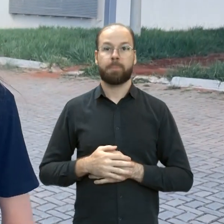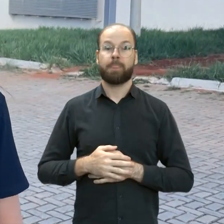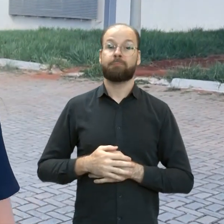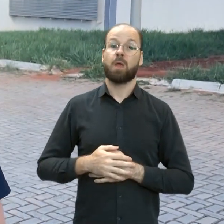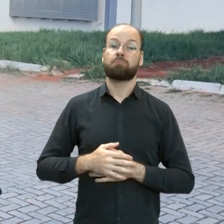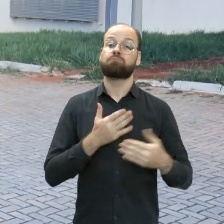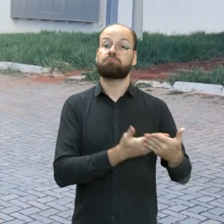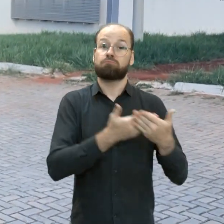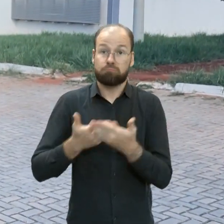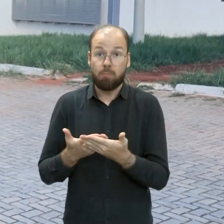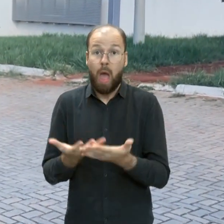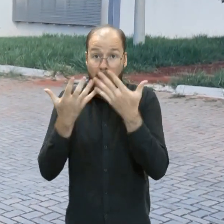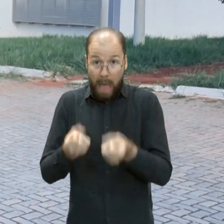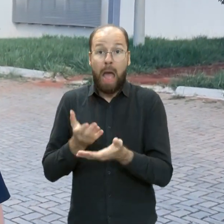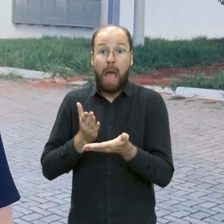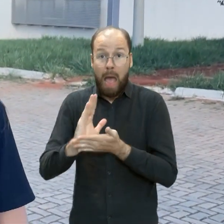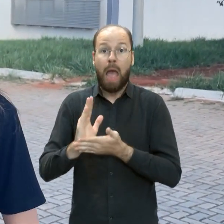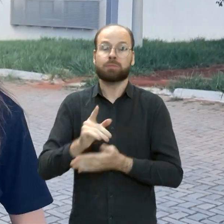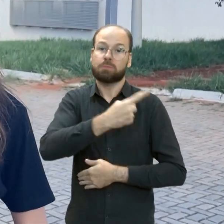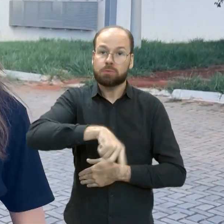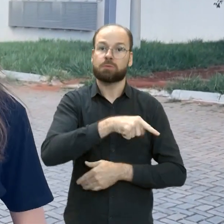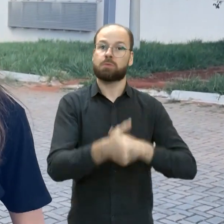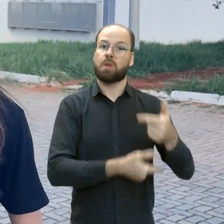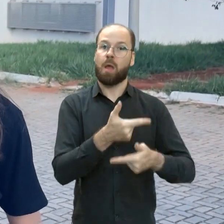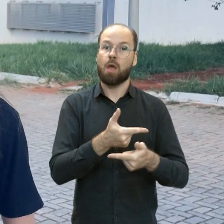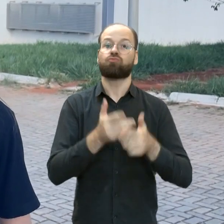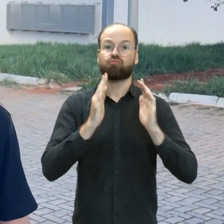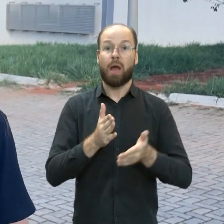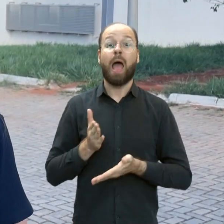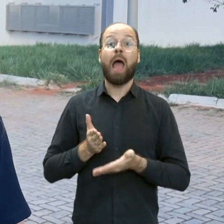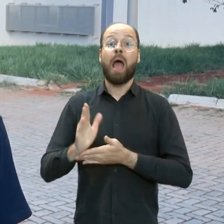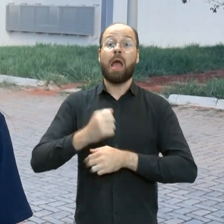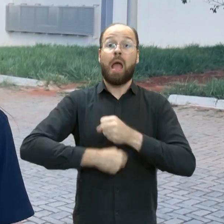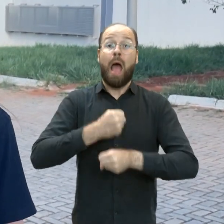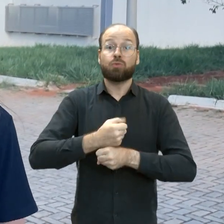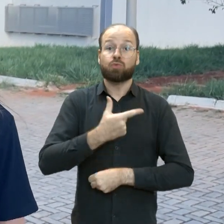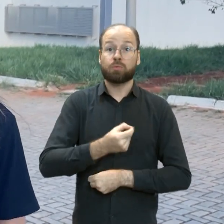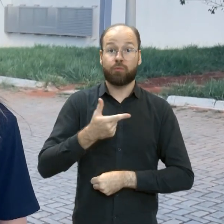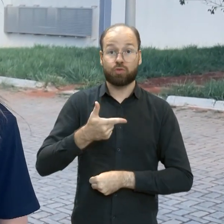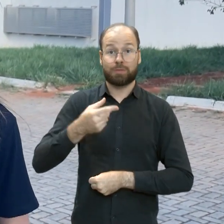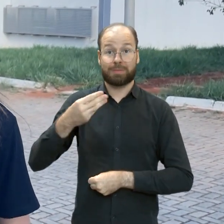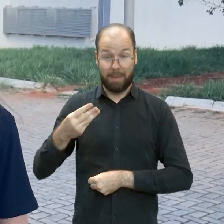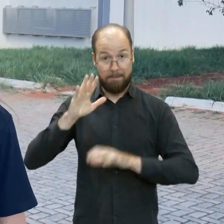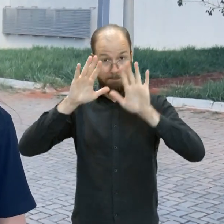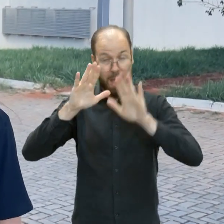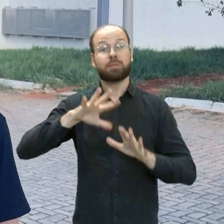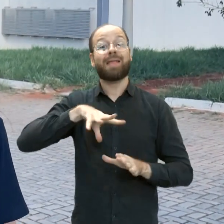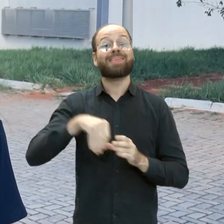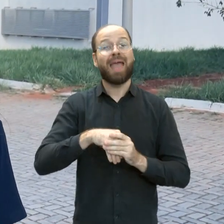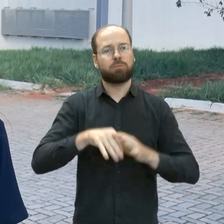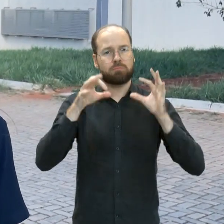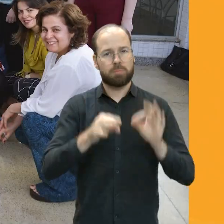por motivos do calendário acadêmico, tenham sido aprovados no ano de 2023, mas dentro do calendário acadêmico